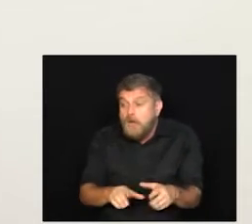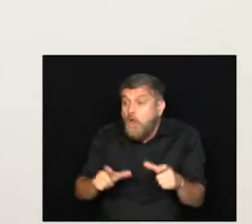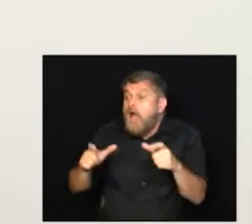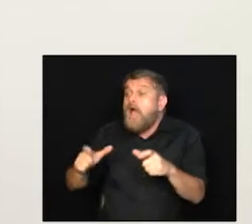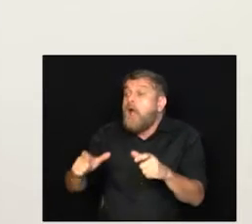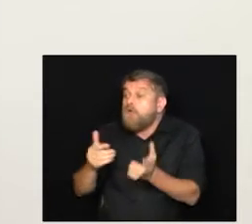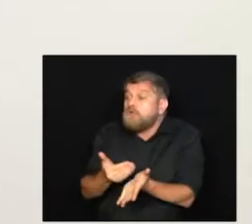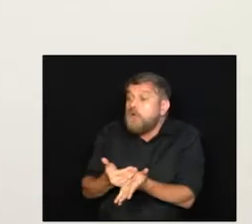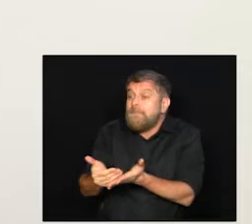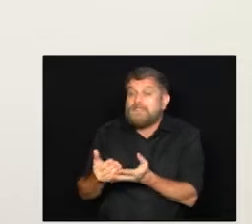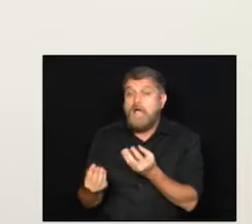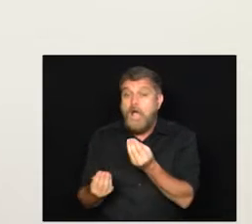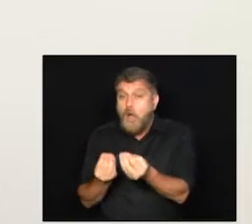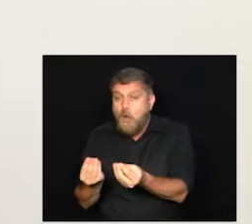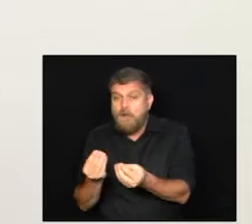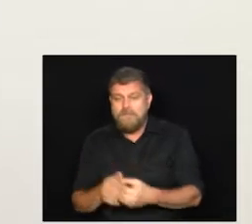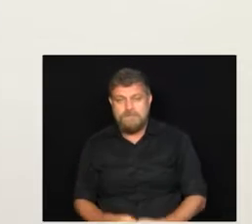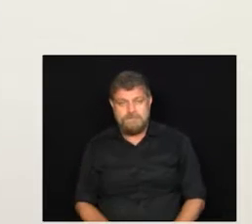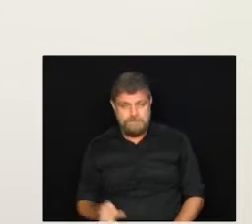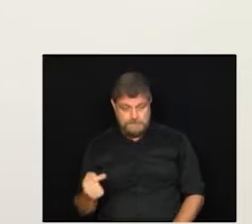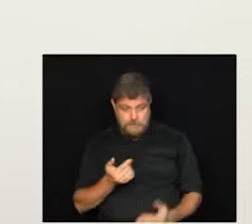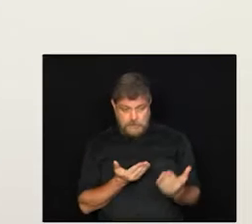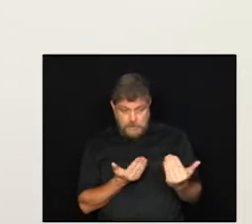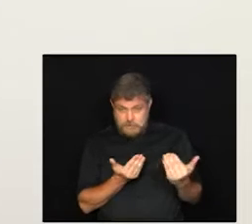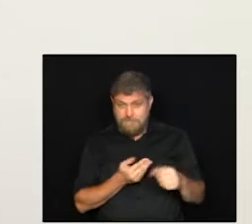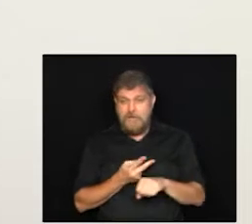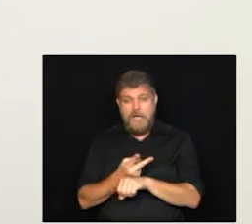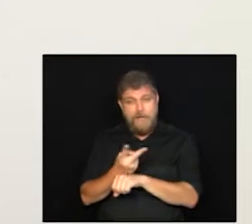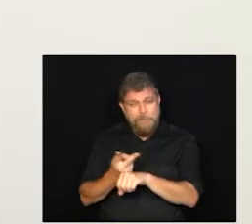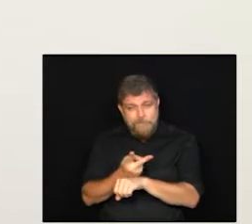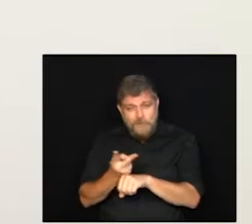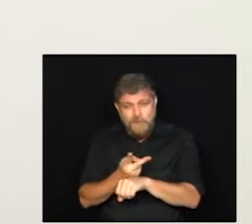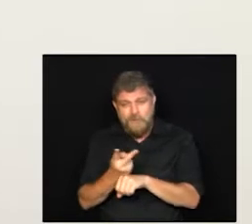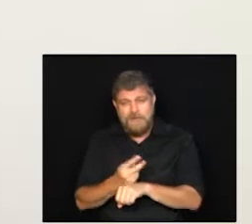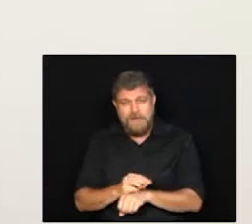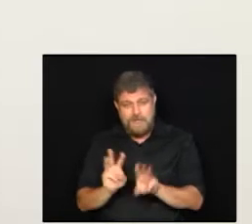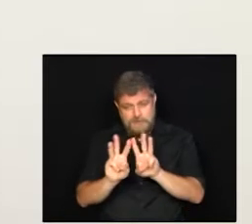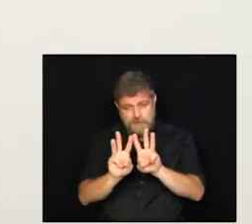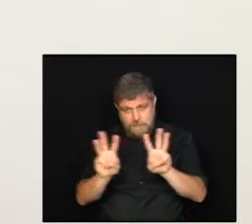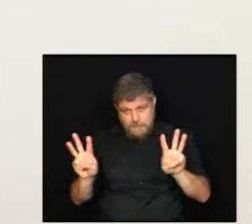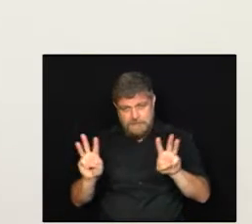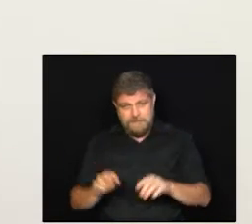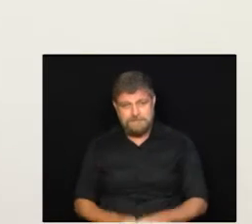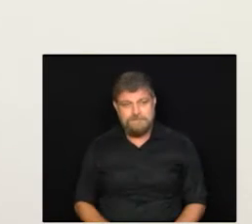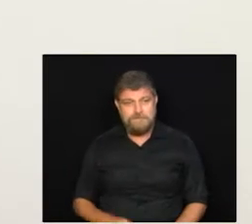onde começar? Ele pode buscar as vagas através do nosso portal, que é o